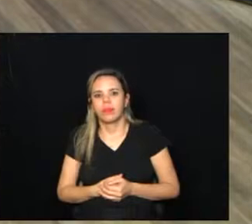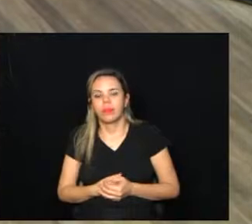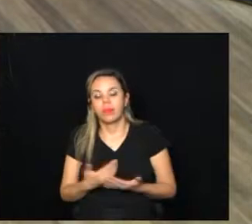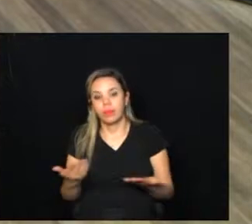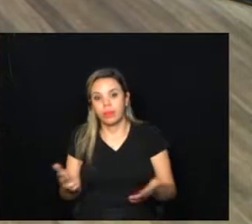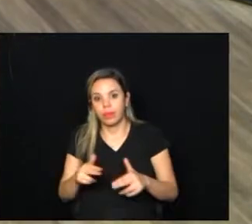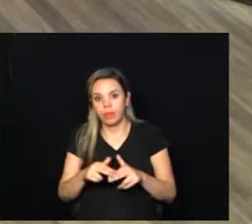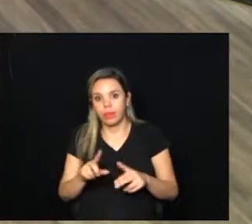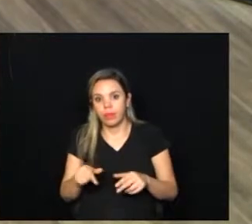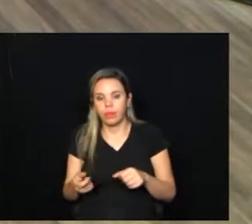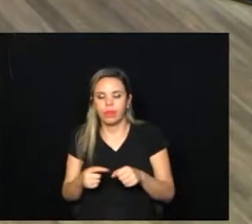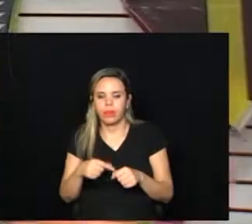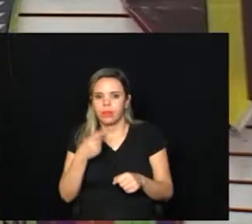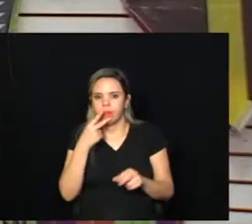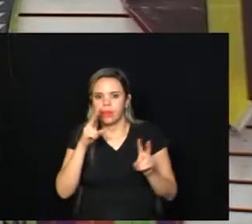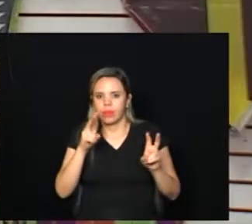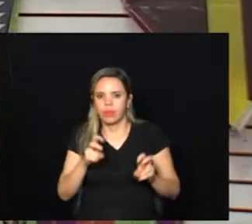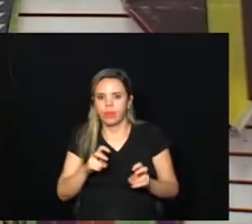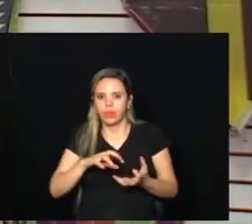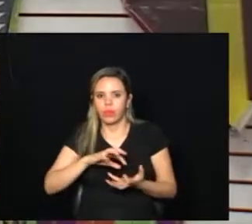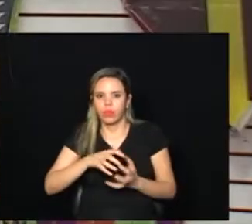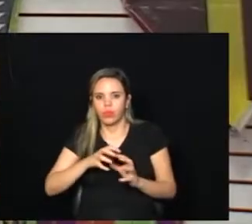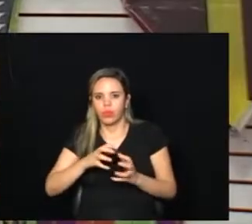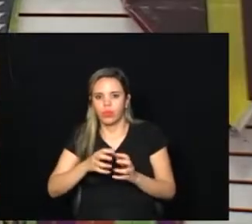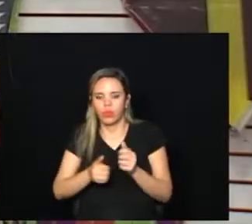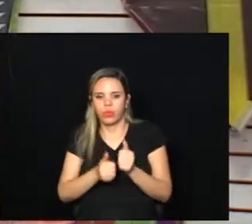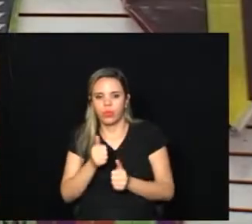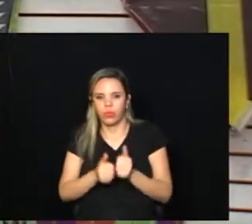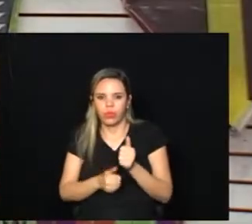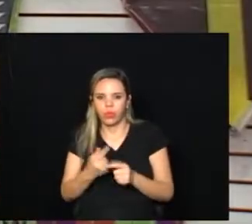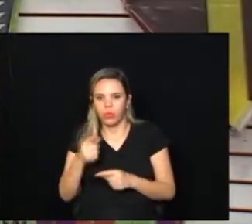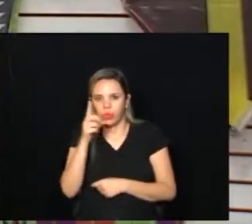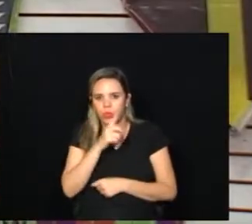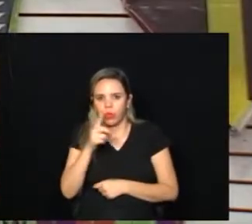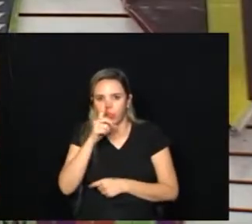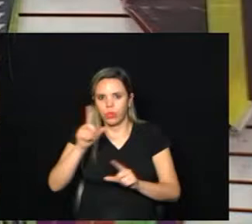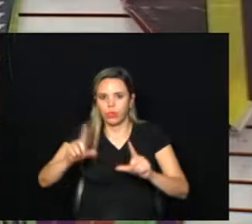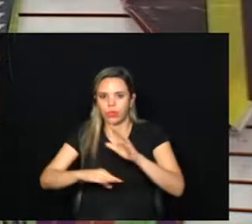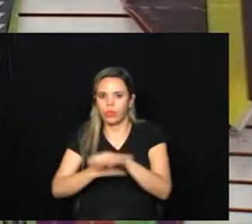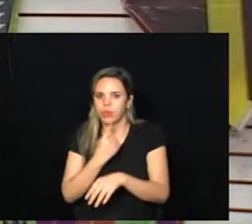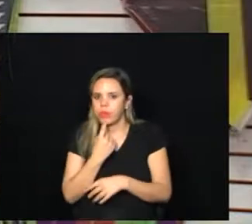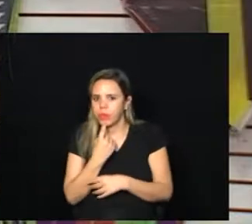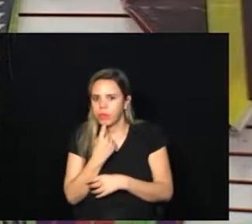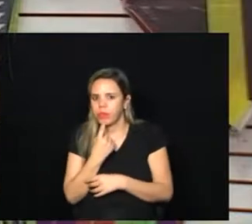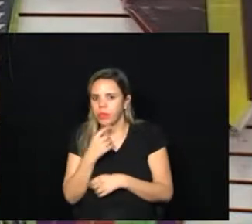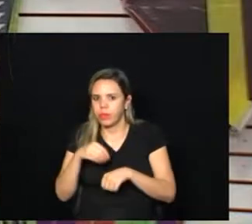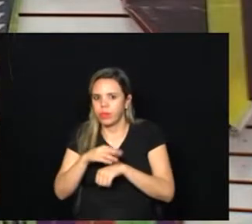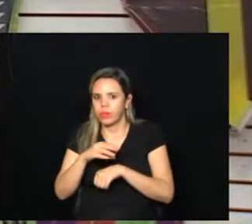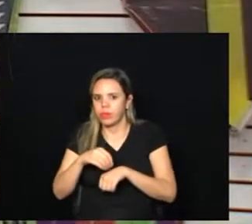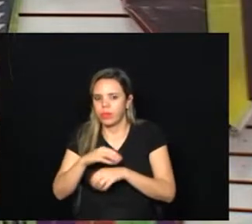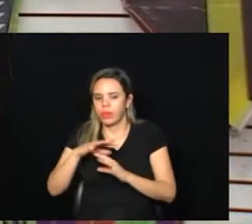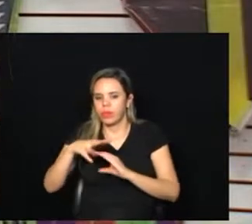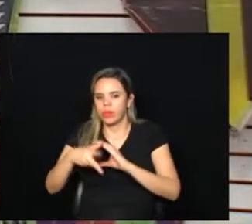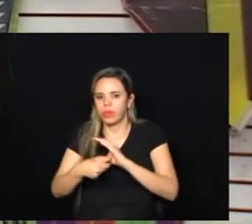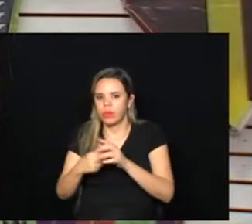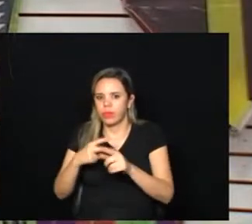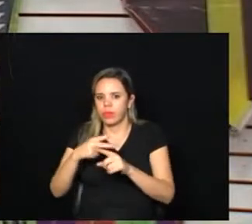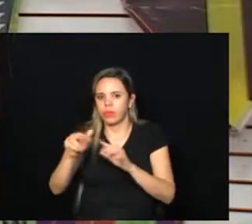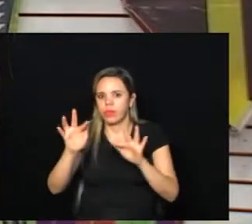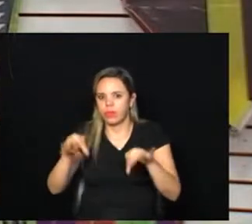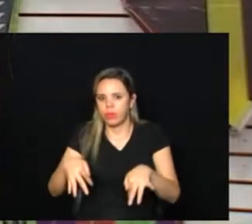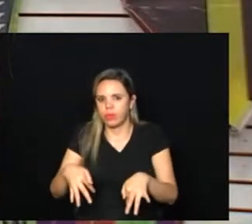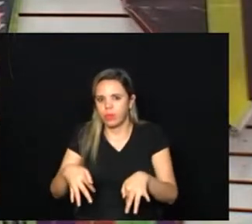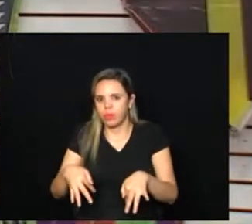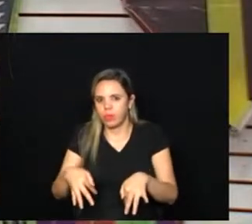Pois é, daqui a pouco a gente vai falar de bola rolando de futebol, porque domingo a TV Câmara Campinas vai transmitir a Copa dos Campeões, final